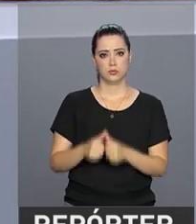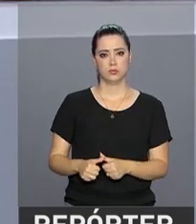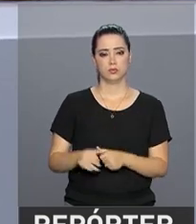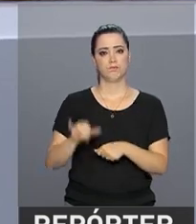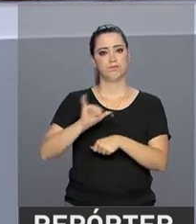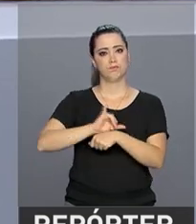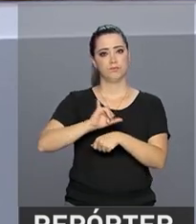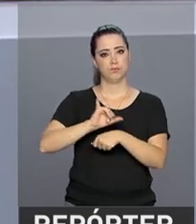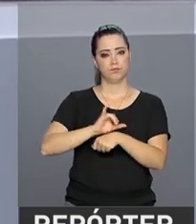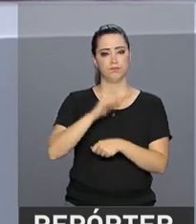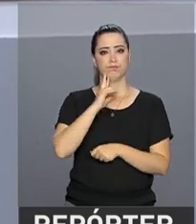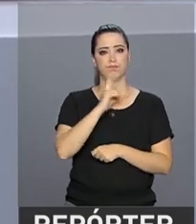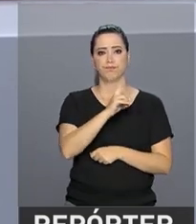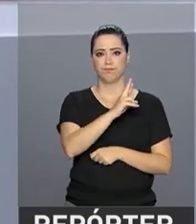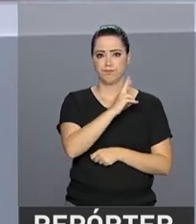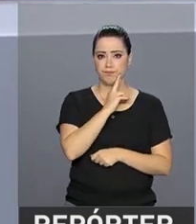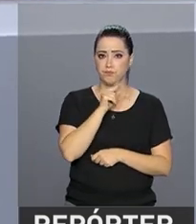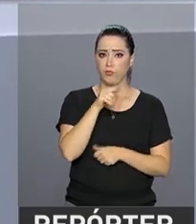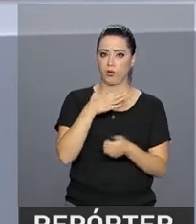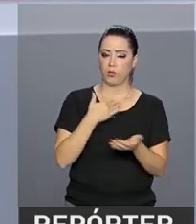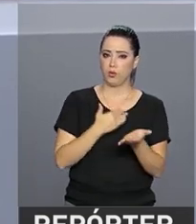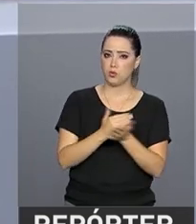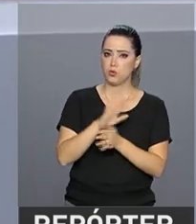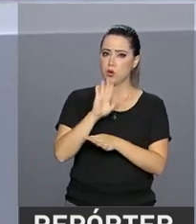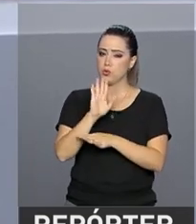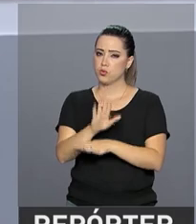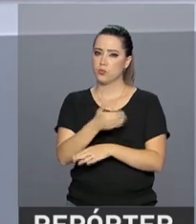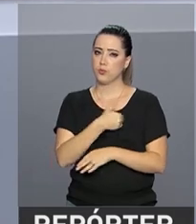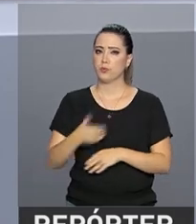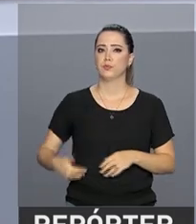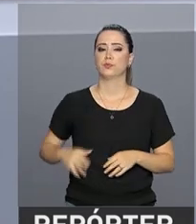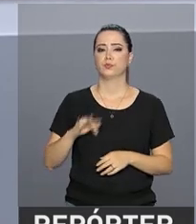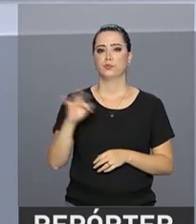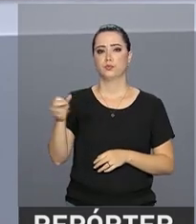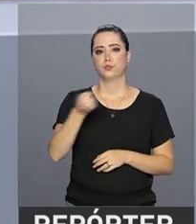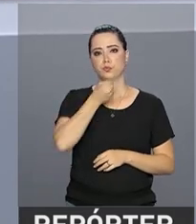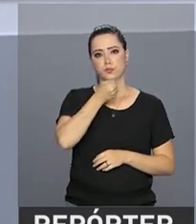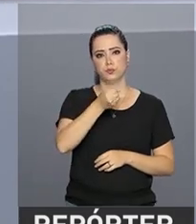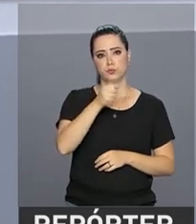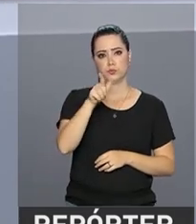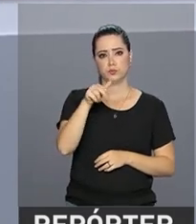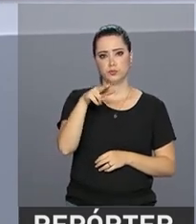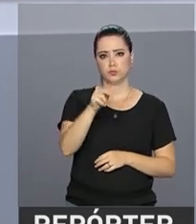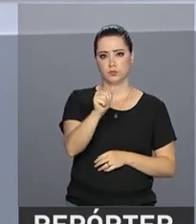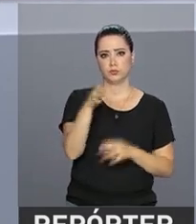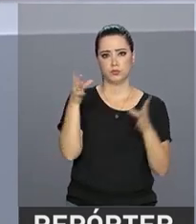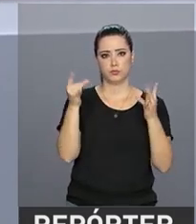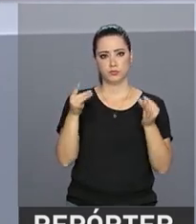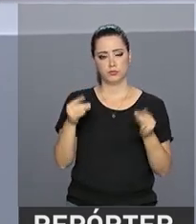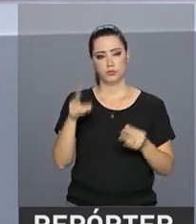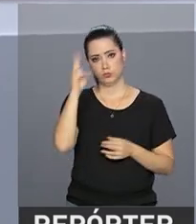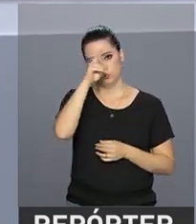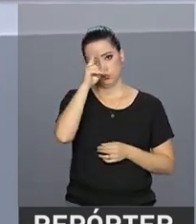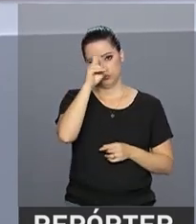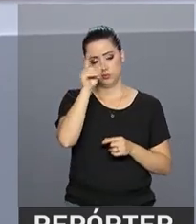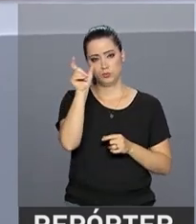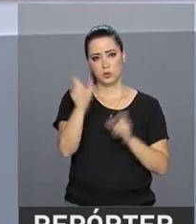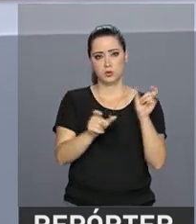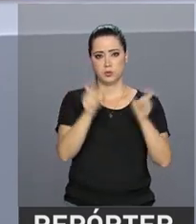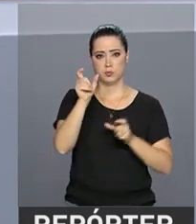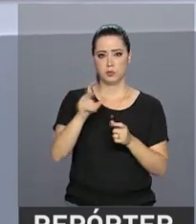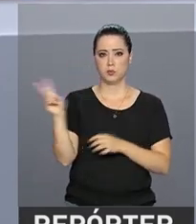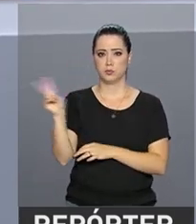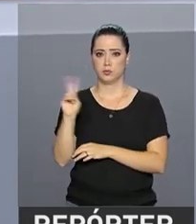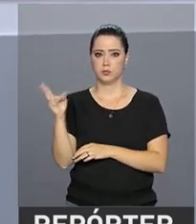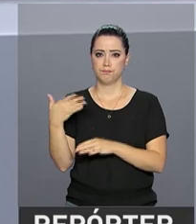em Boa Vista, capital de Roraima, vão continuar recebendo assistência do governo federal. A repórter Luana Karen conta pra gente a história de alguns